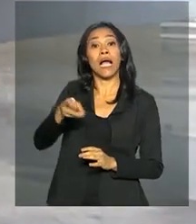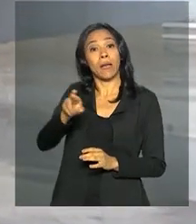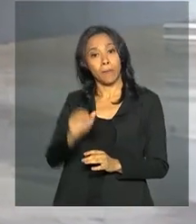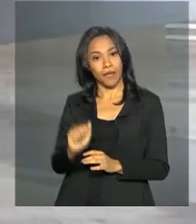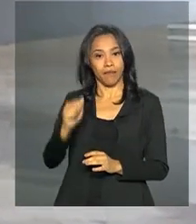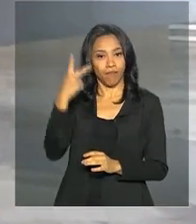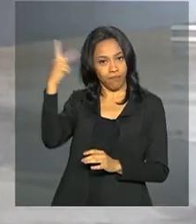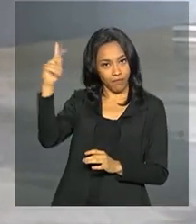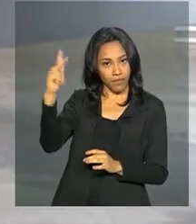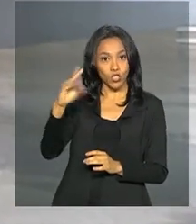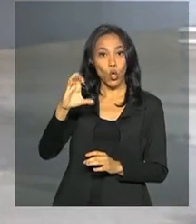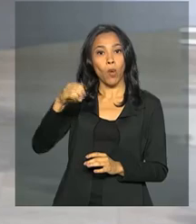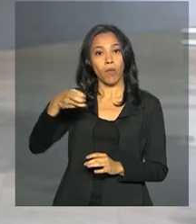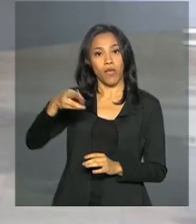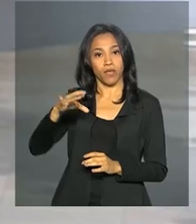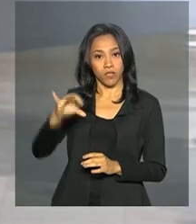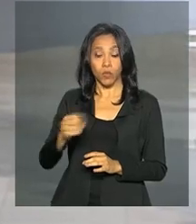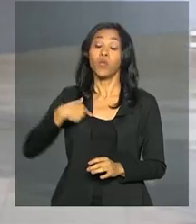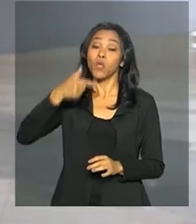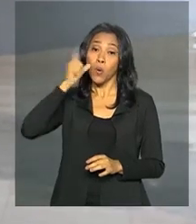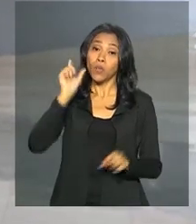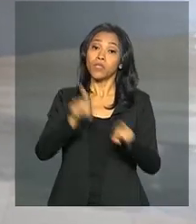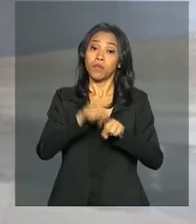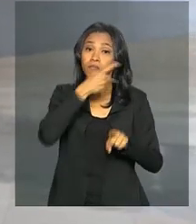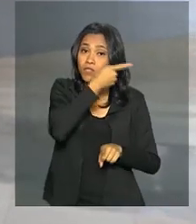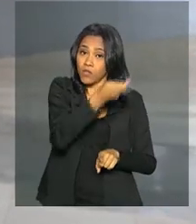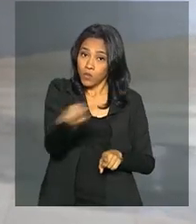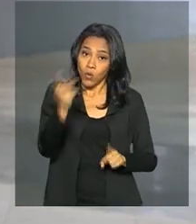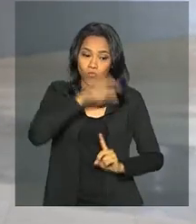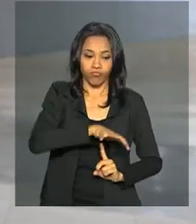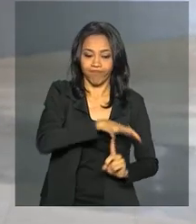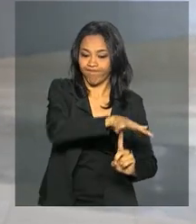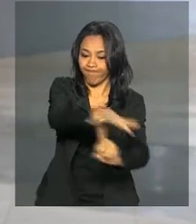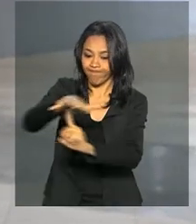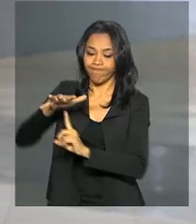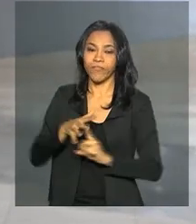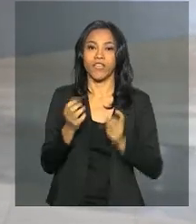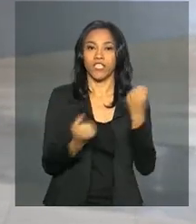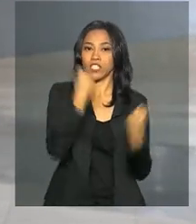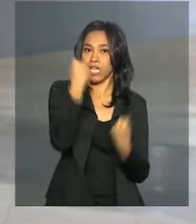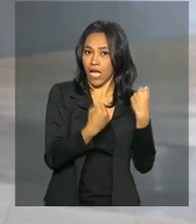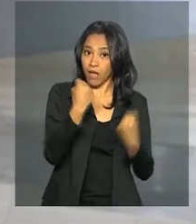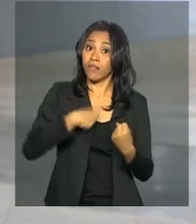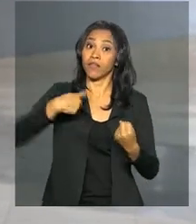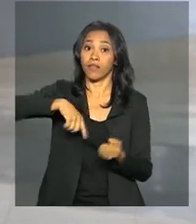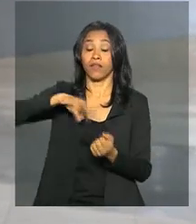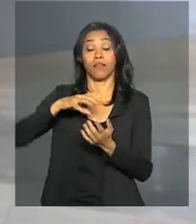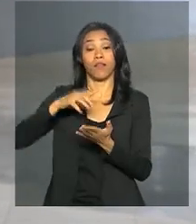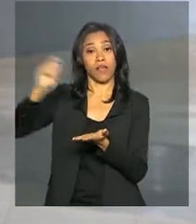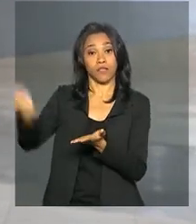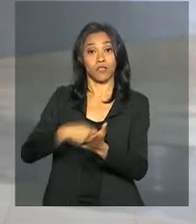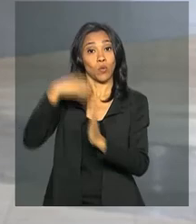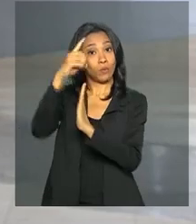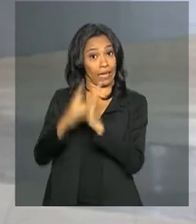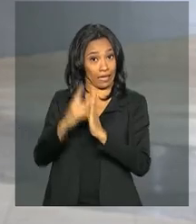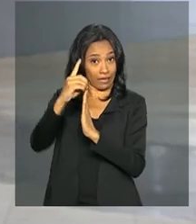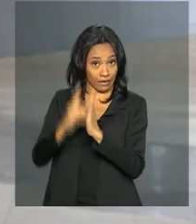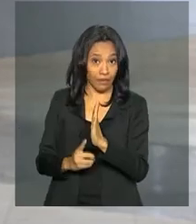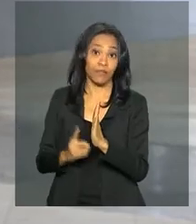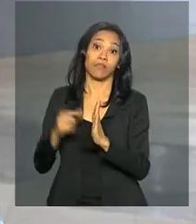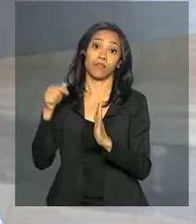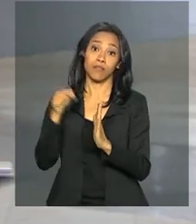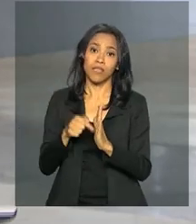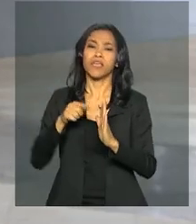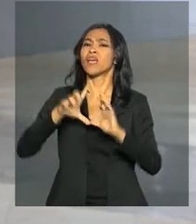Michel Temer visitou o Salão do Automóvel, onde assinou o decreto que regulamenta o Rota 2030, um programa